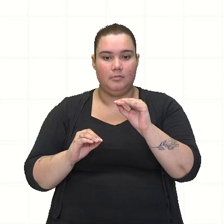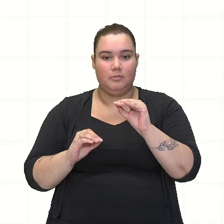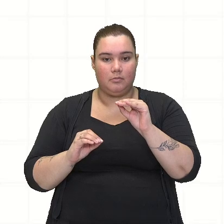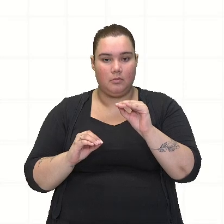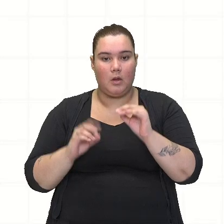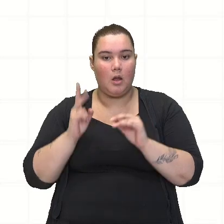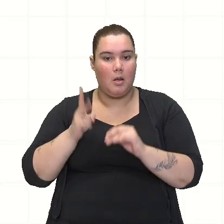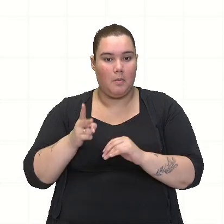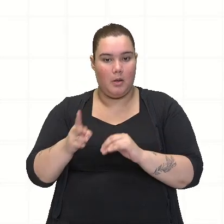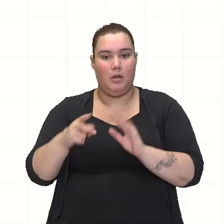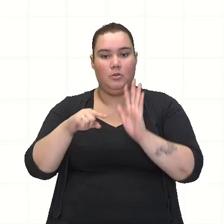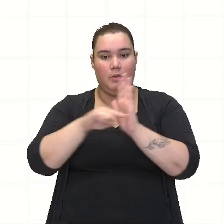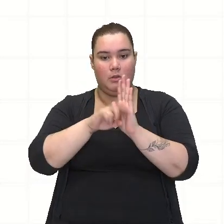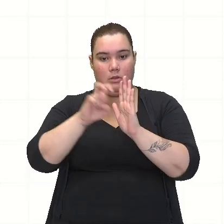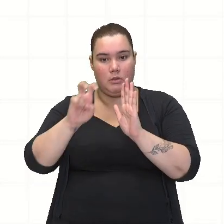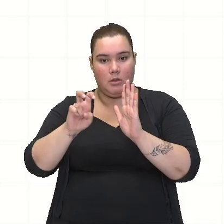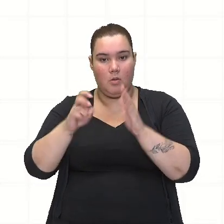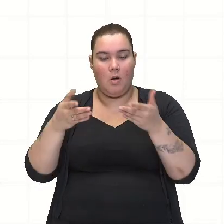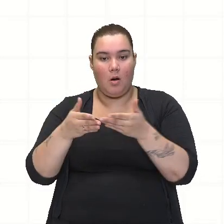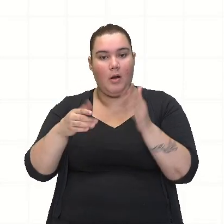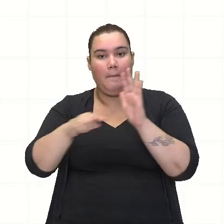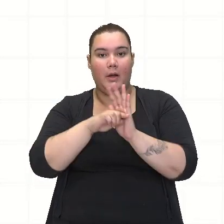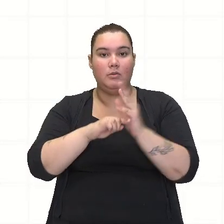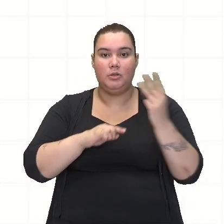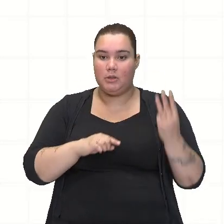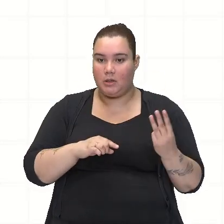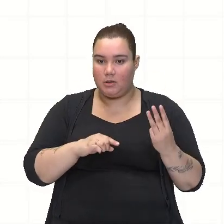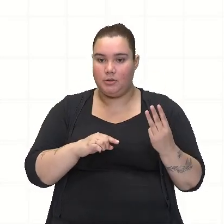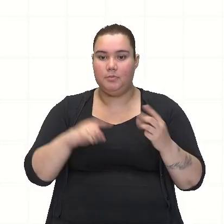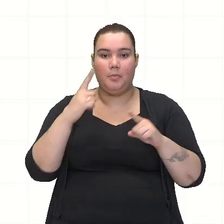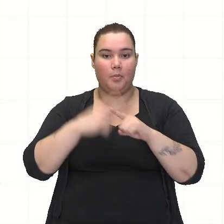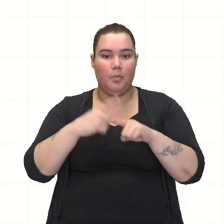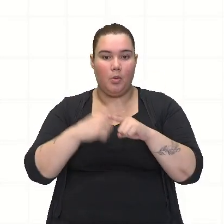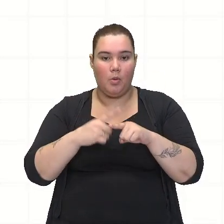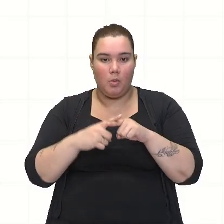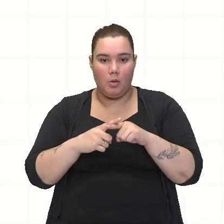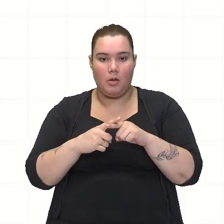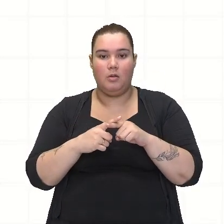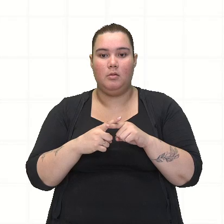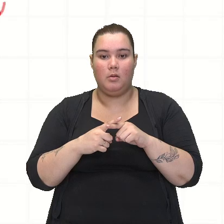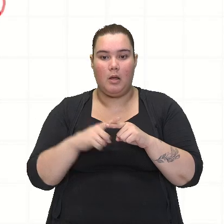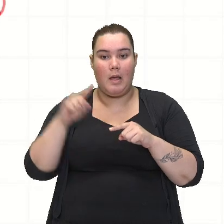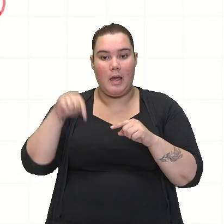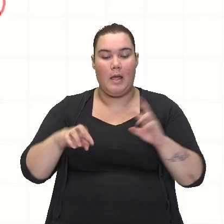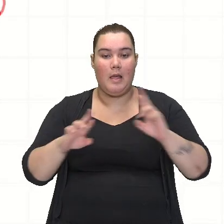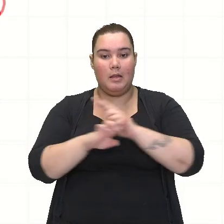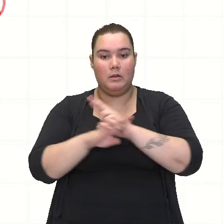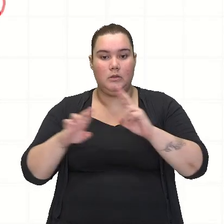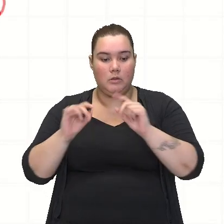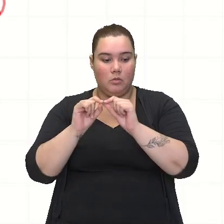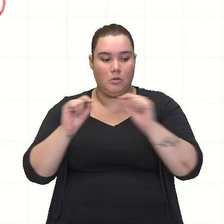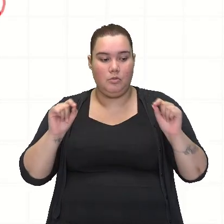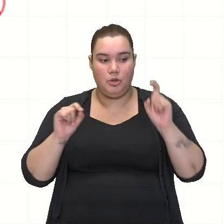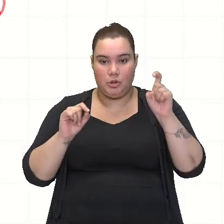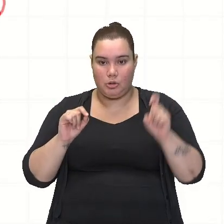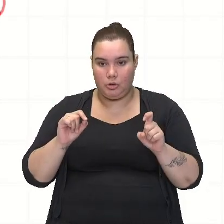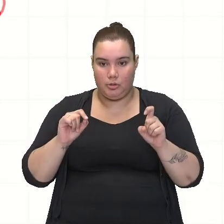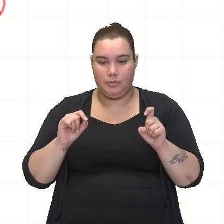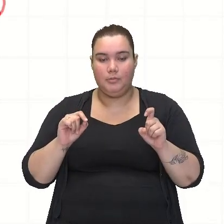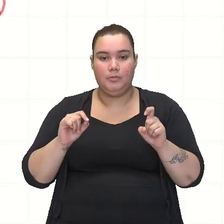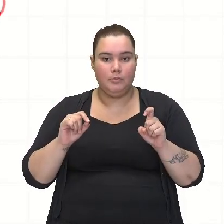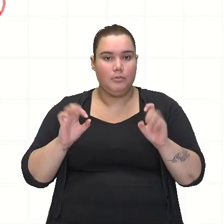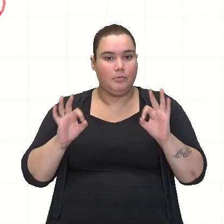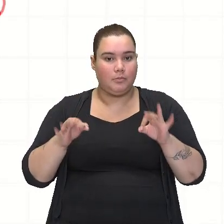Continuou com -5, só que agora -3. Por quê? Porque a reflexão ela está em relação ao X. Então, como eu